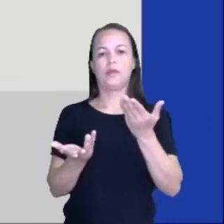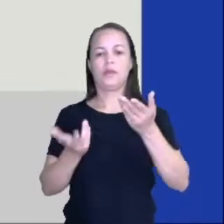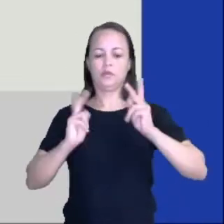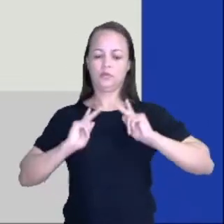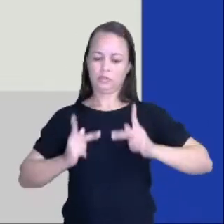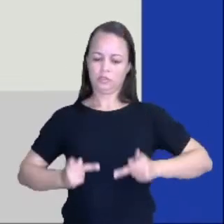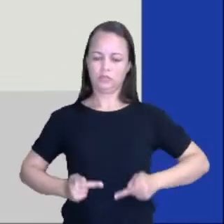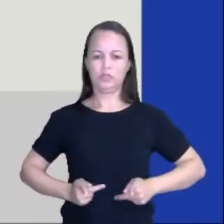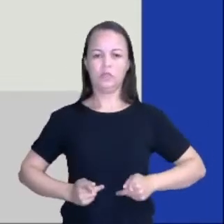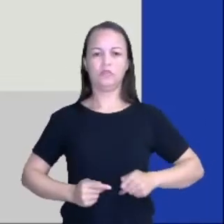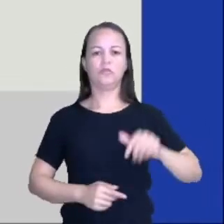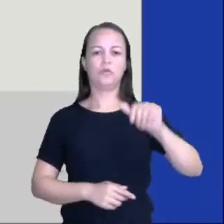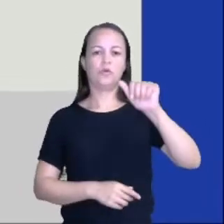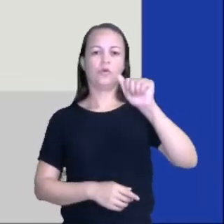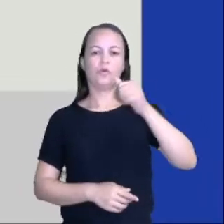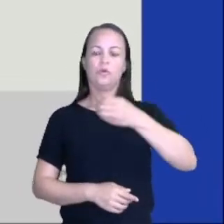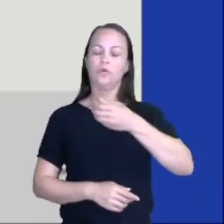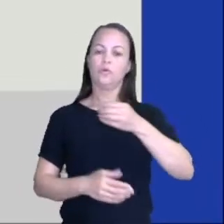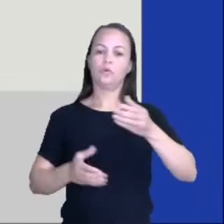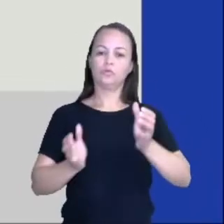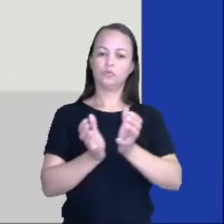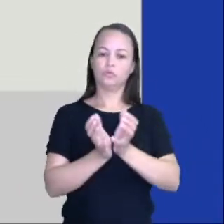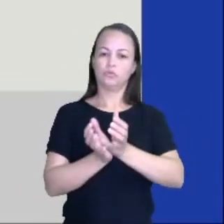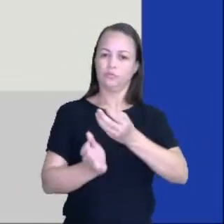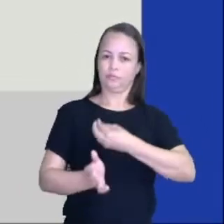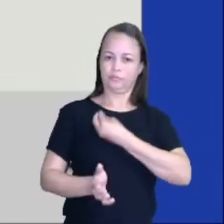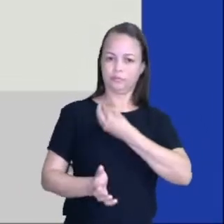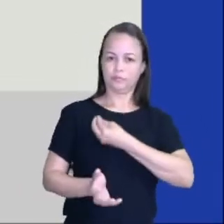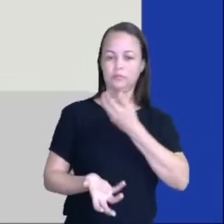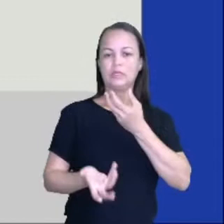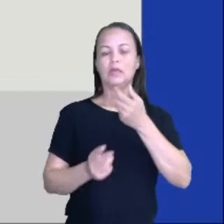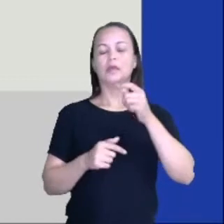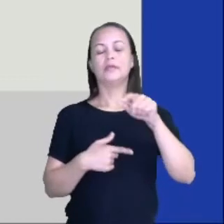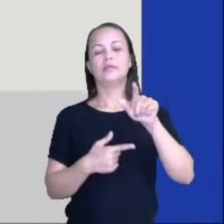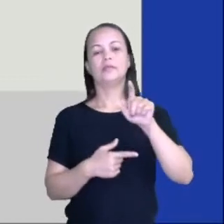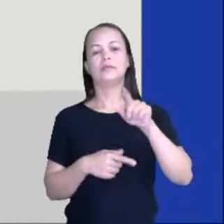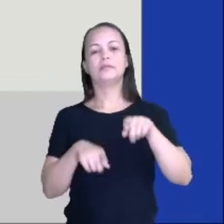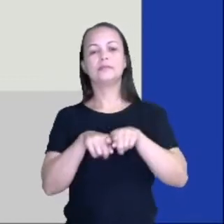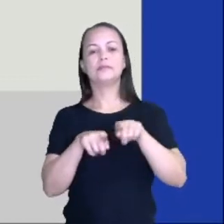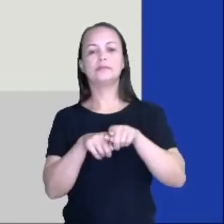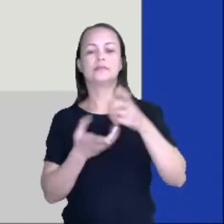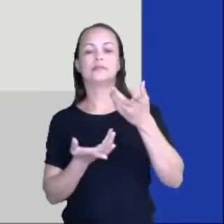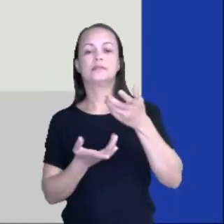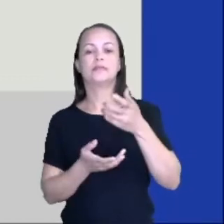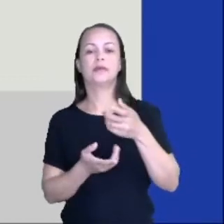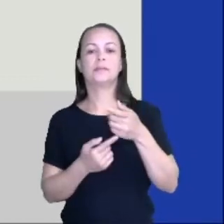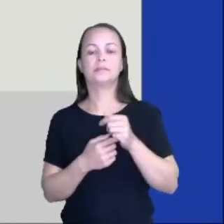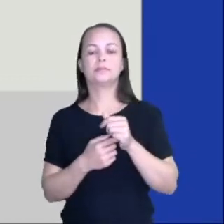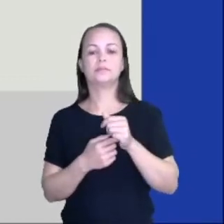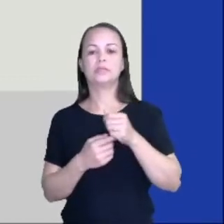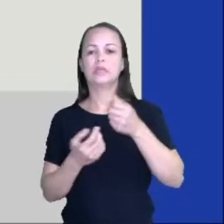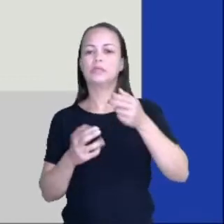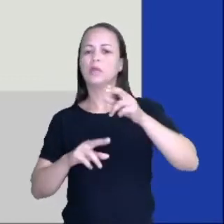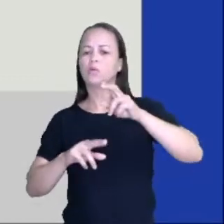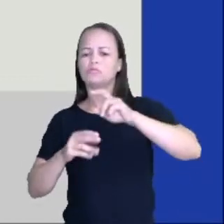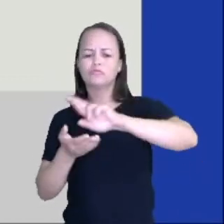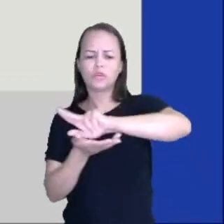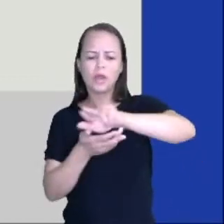que respiramos, comida e etc. O leão, que é um animal, a